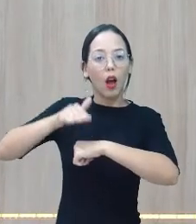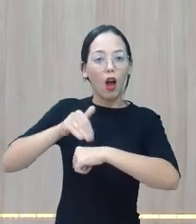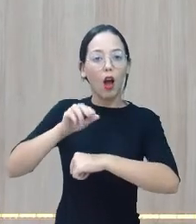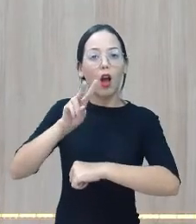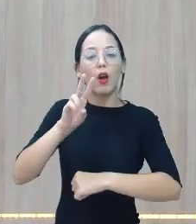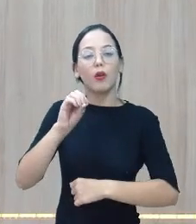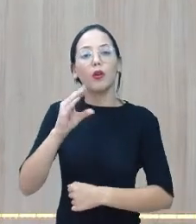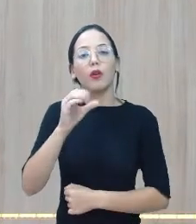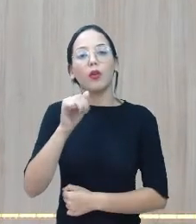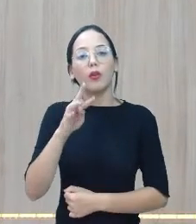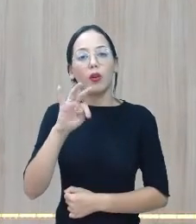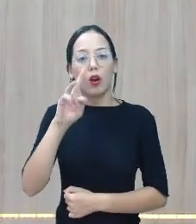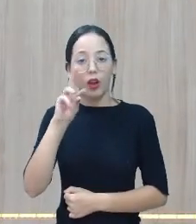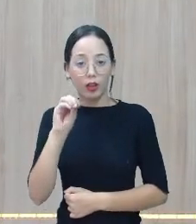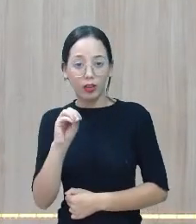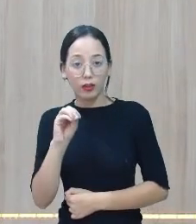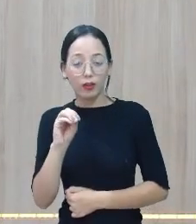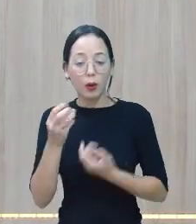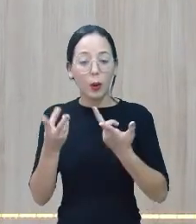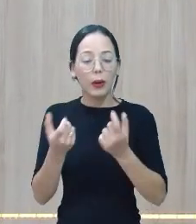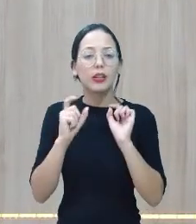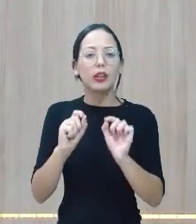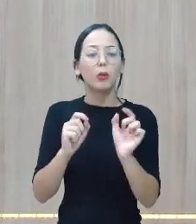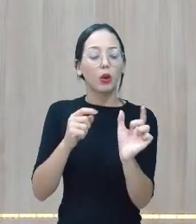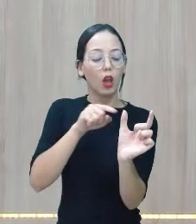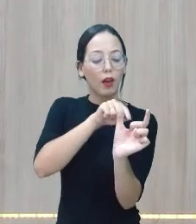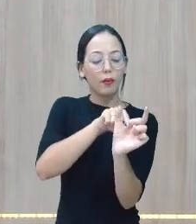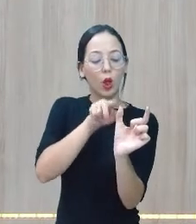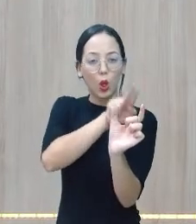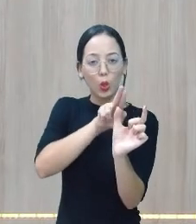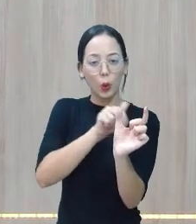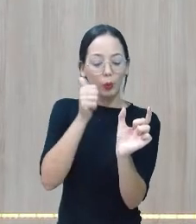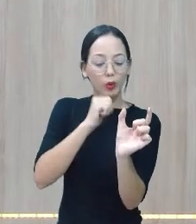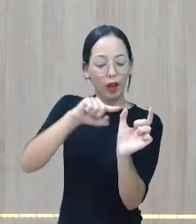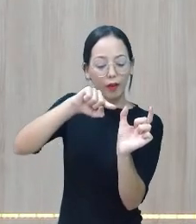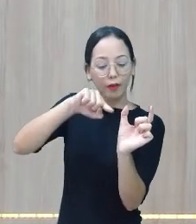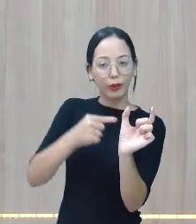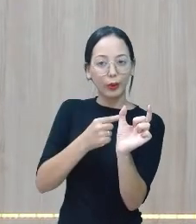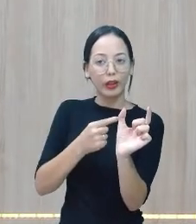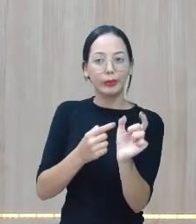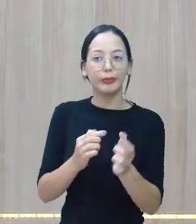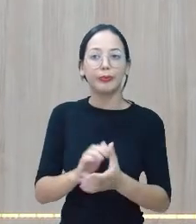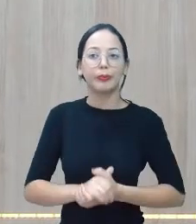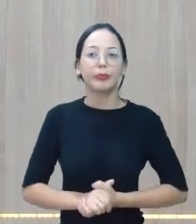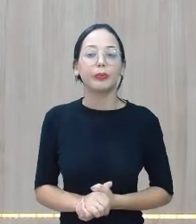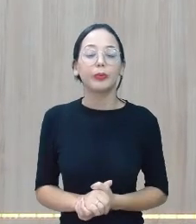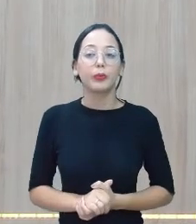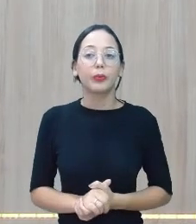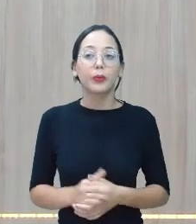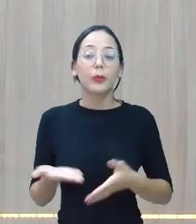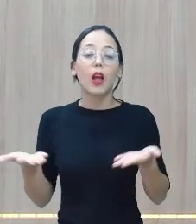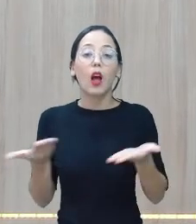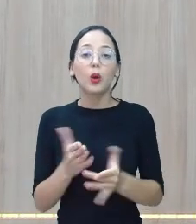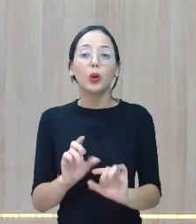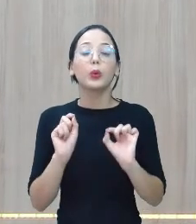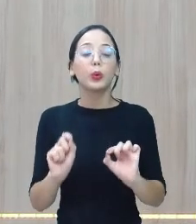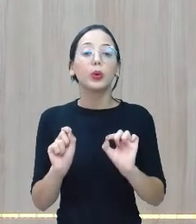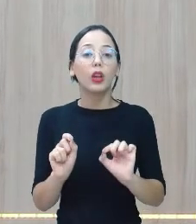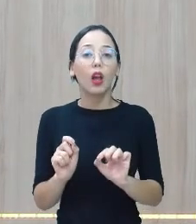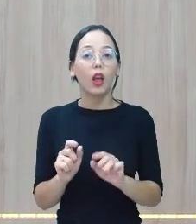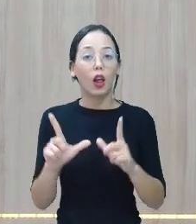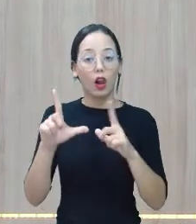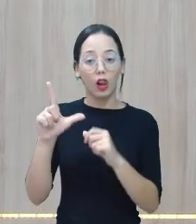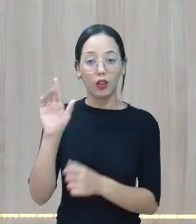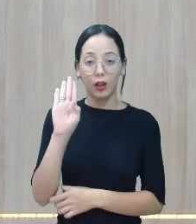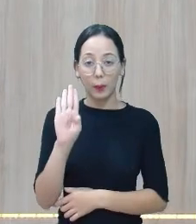é? Vocês percebem que está separado por vírgula. Então, nós temos aqui, agora, na